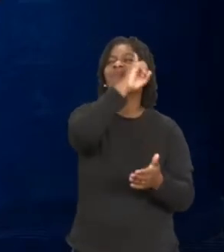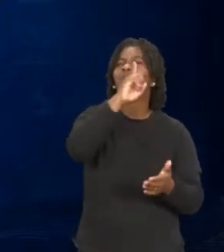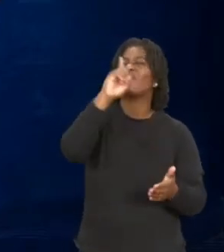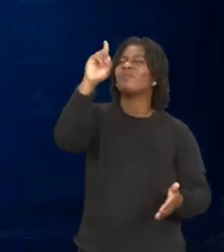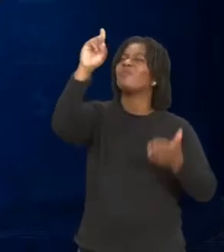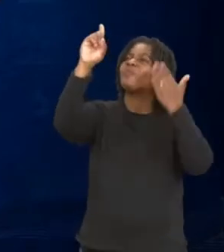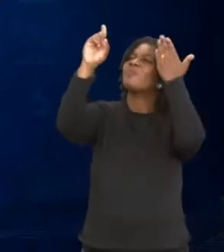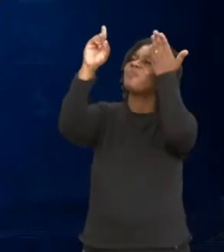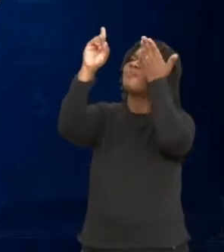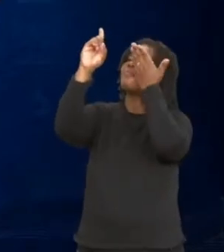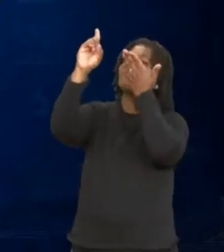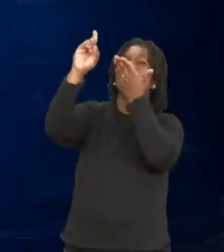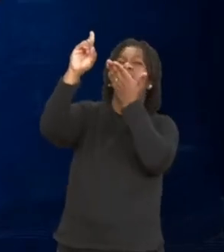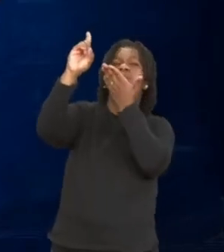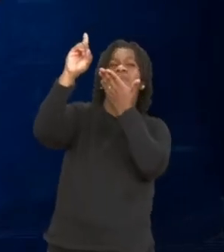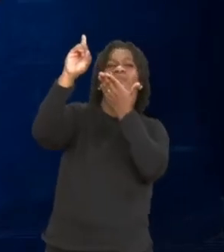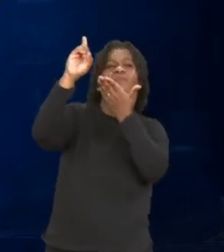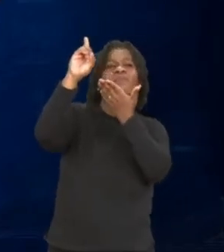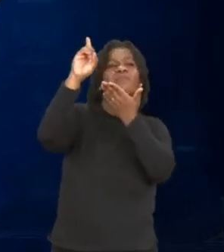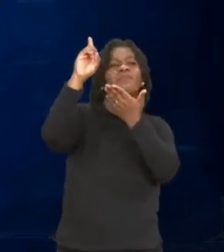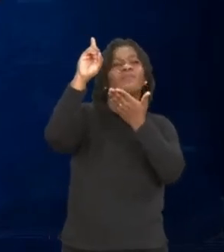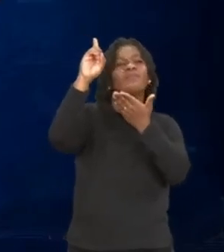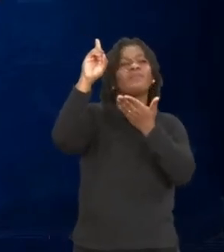Tu és Senhor.